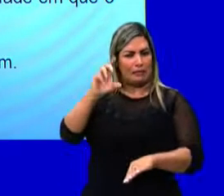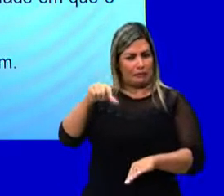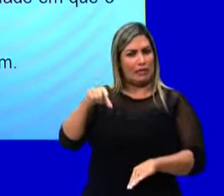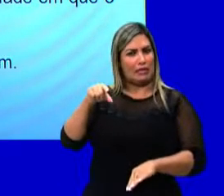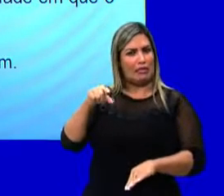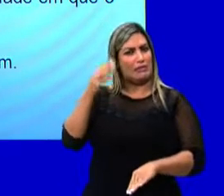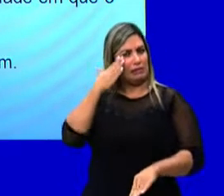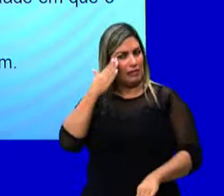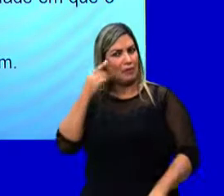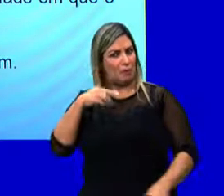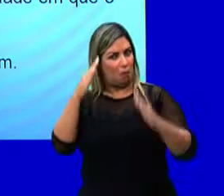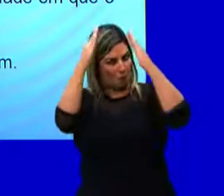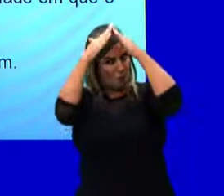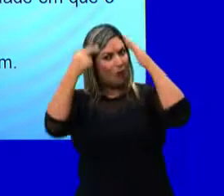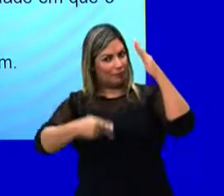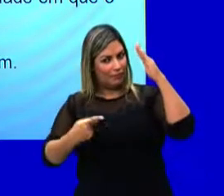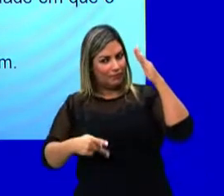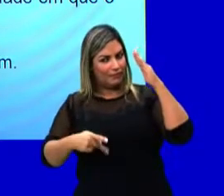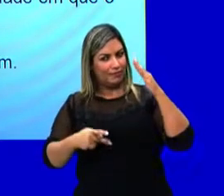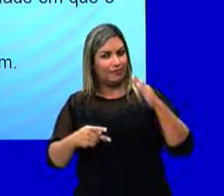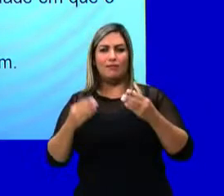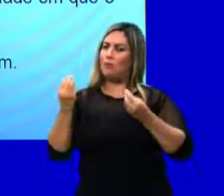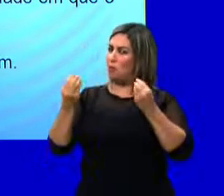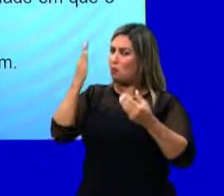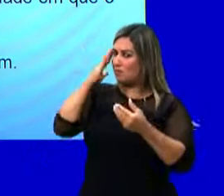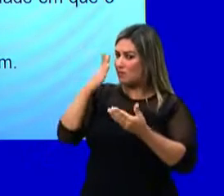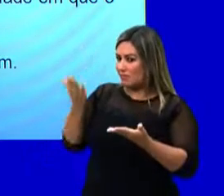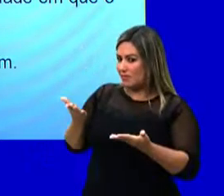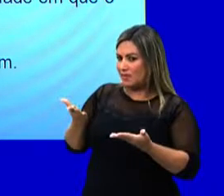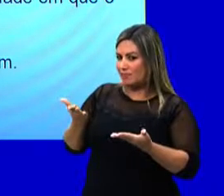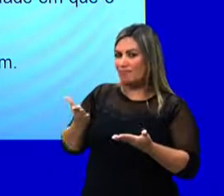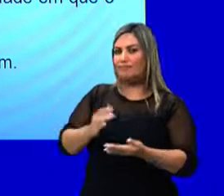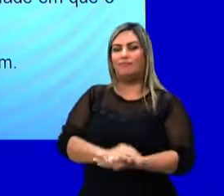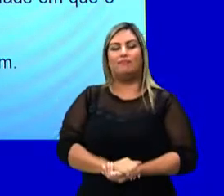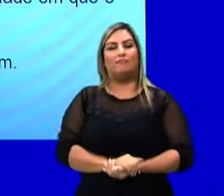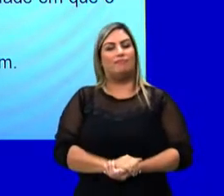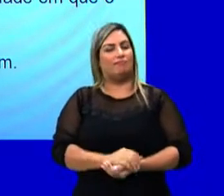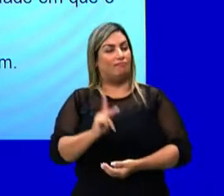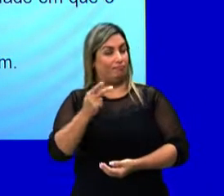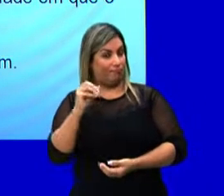sabia que eu moro aqui? Como é que sabia?